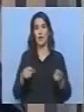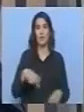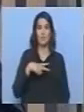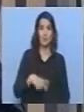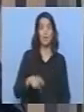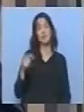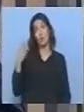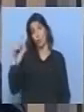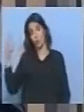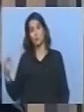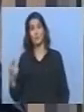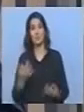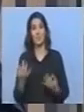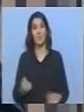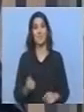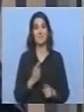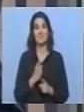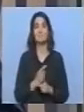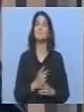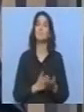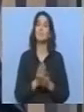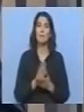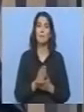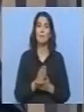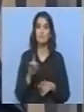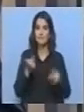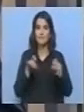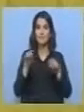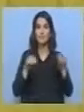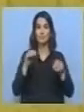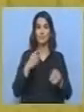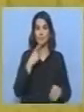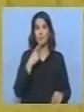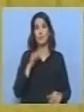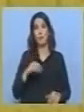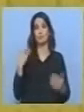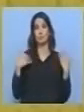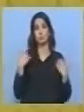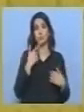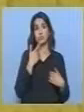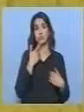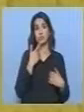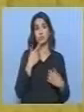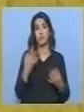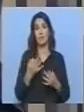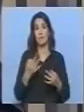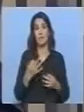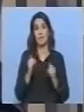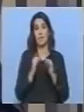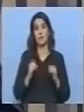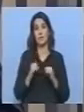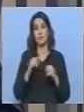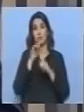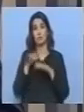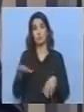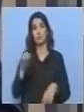verdade. Este e outros. Este e outros. E continuam a ser muito requisitados também? Continuamos a ser bastante requisitados. A marca... Esta internacionalização? Sim,